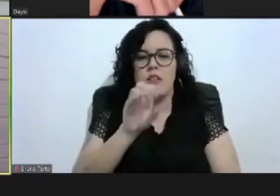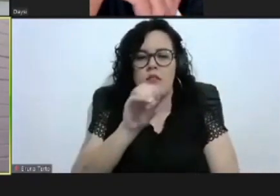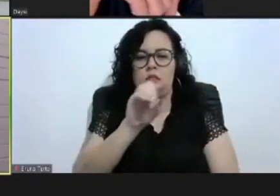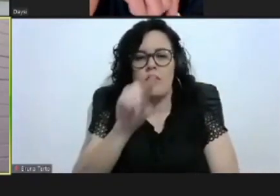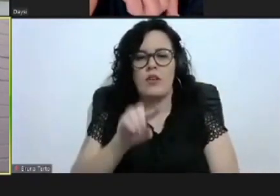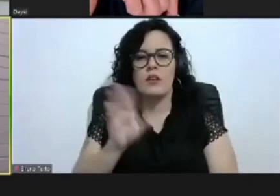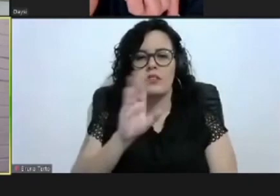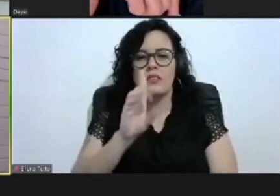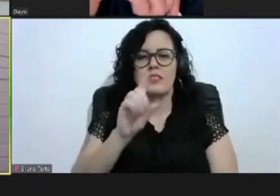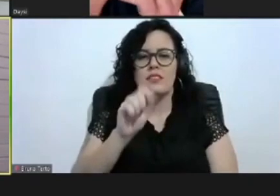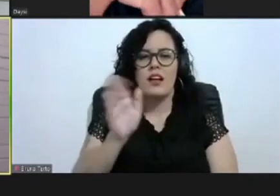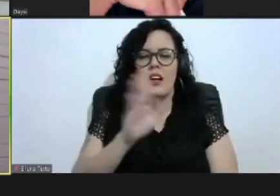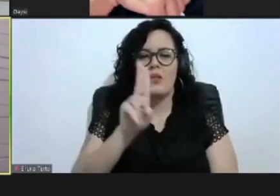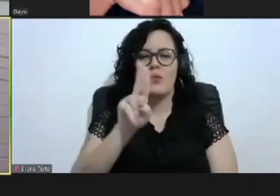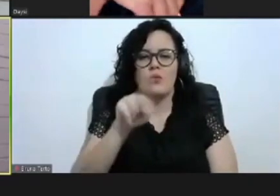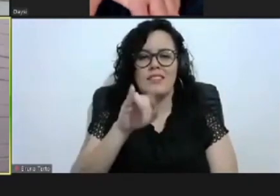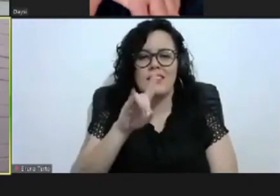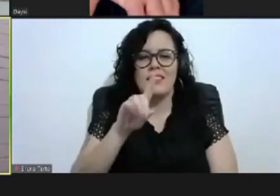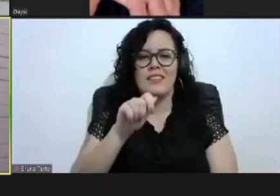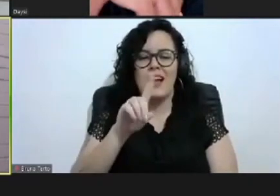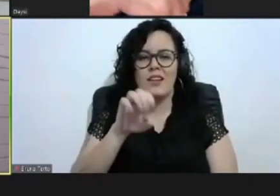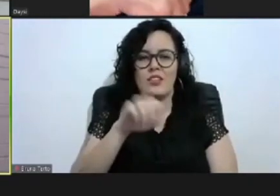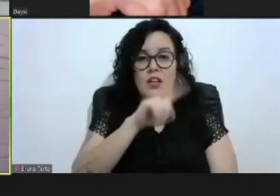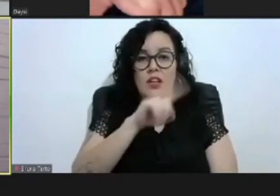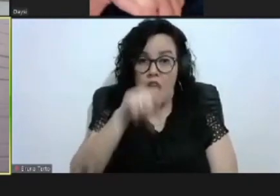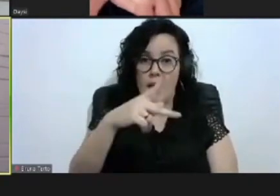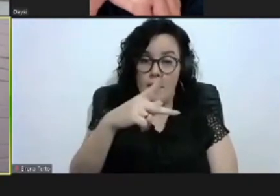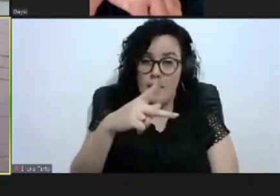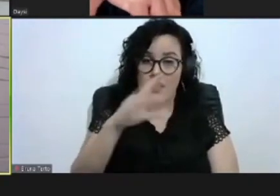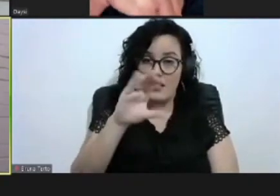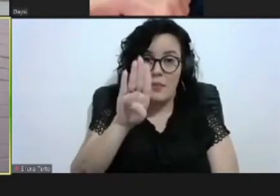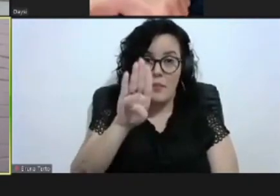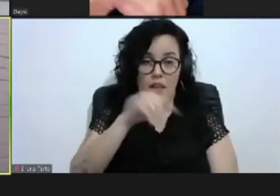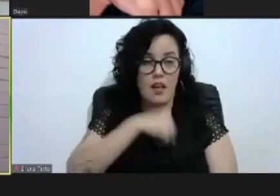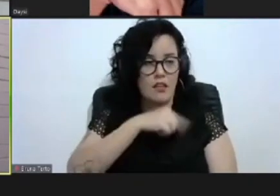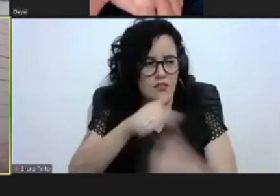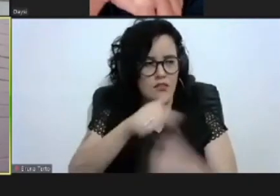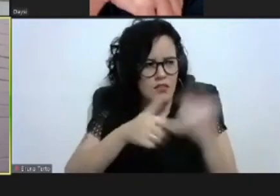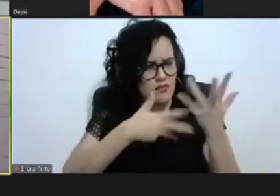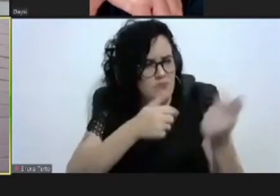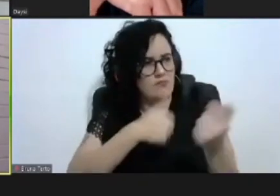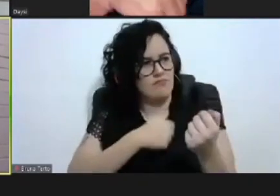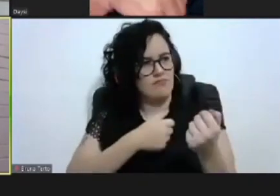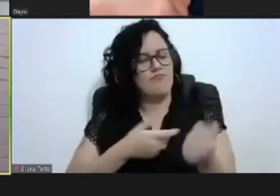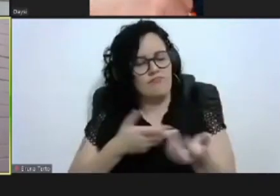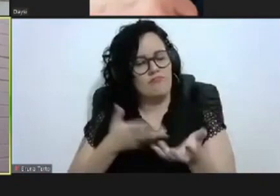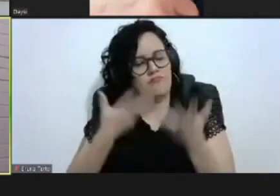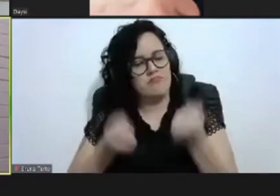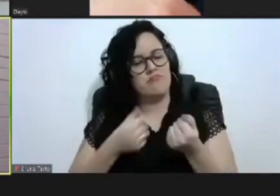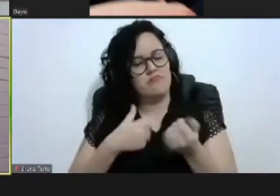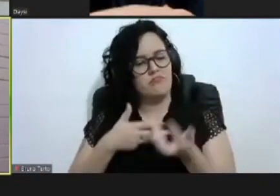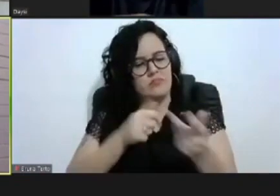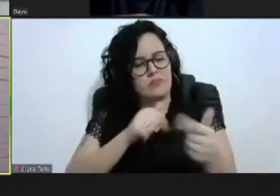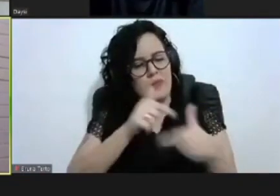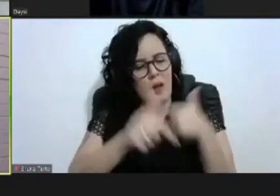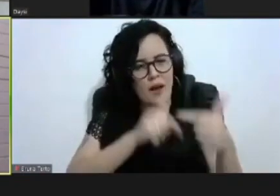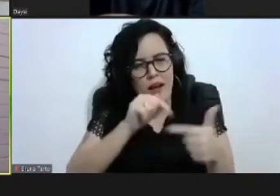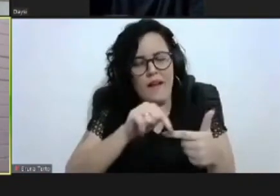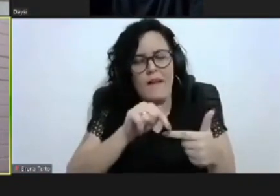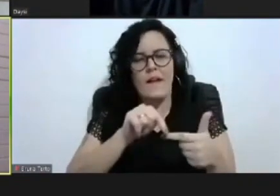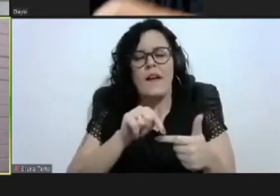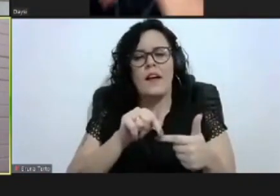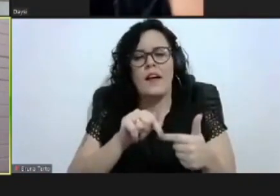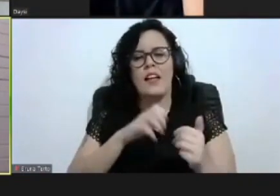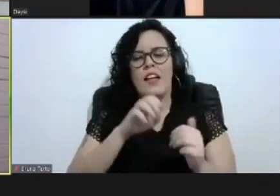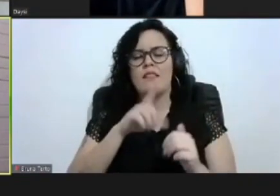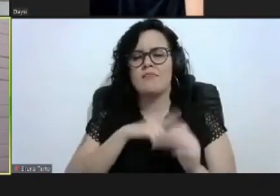PCB. E trabalhei 2 anos no Voz da Unidade, depois fui trabalhar em editoras, e aí tive uma passagem por